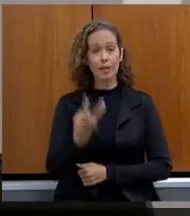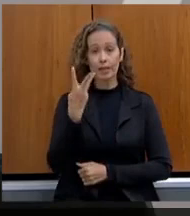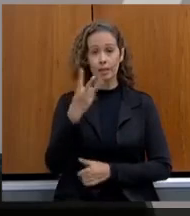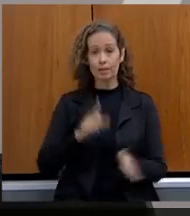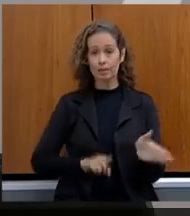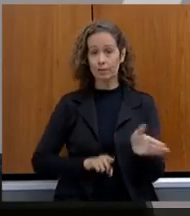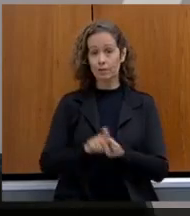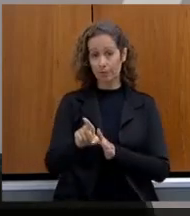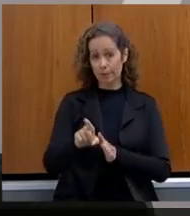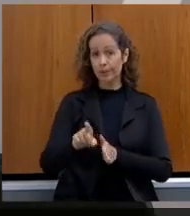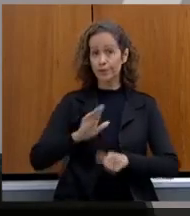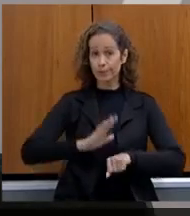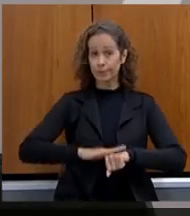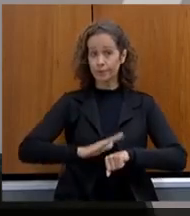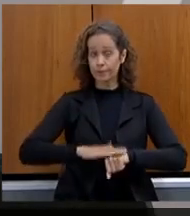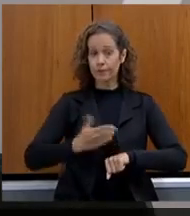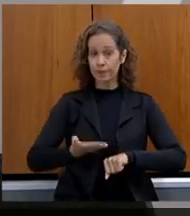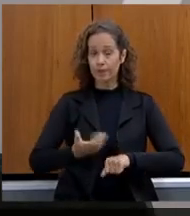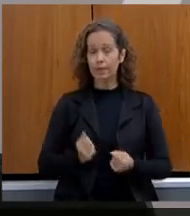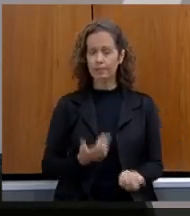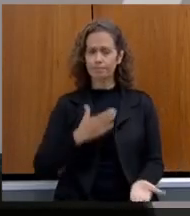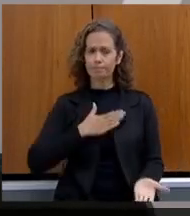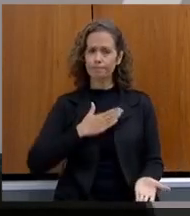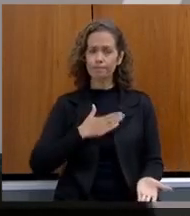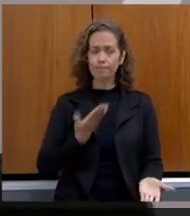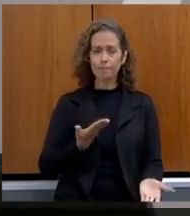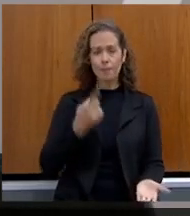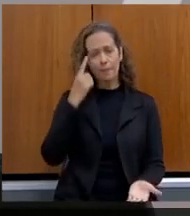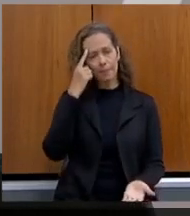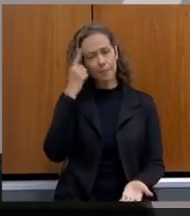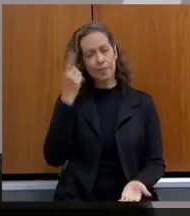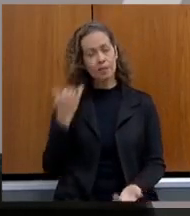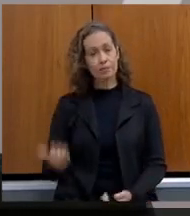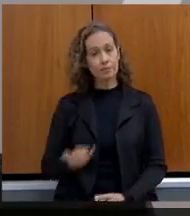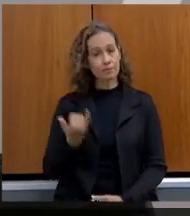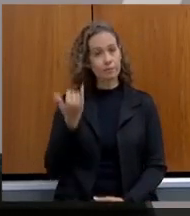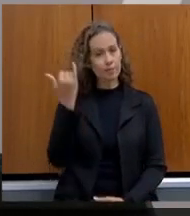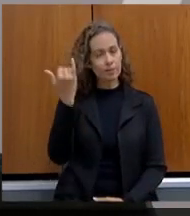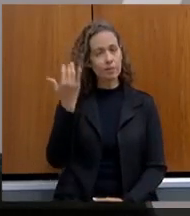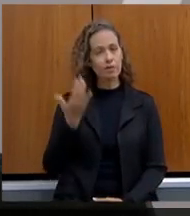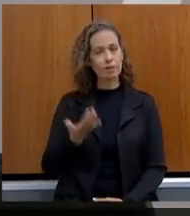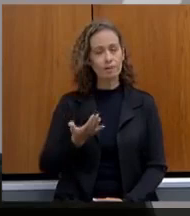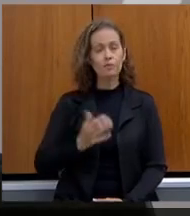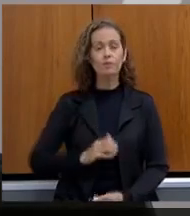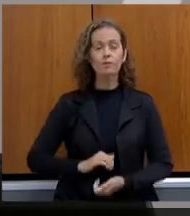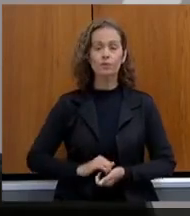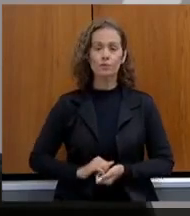questionamentos E aí acho que julgo importante para